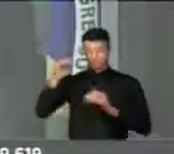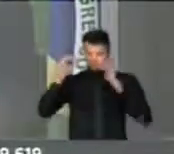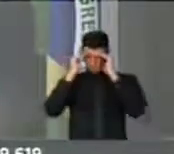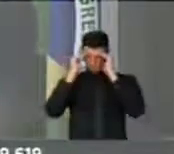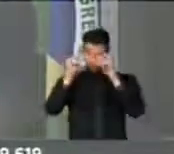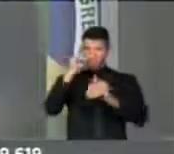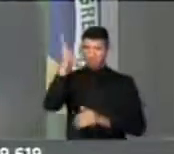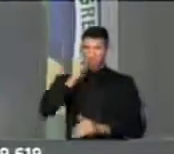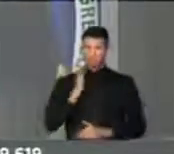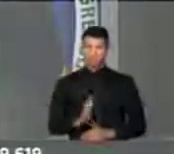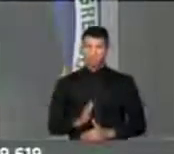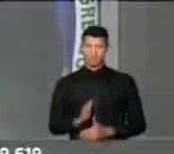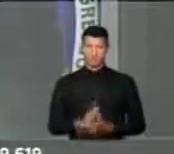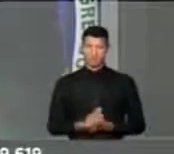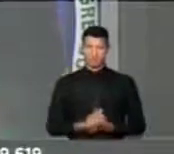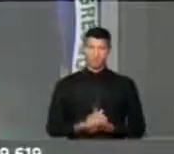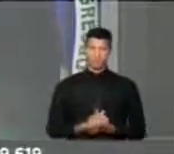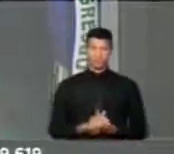em todo o Brasil,